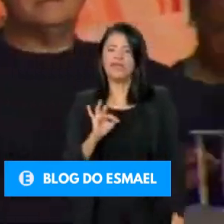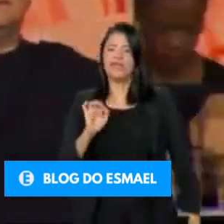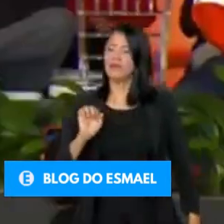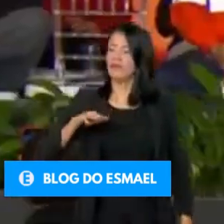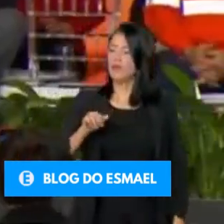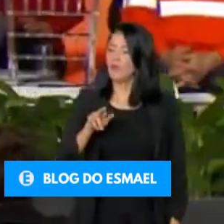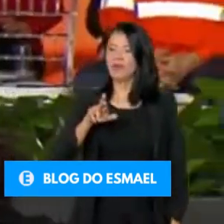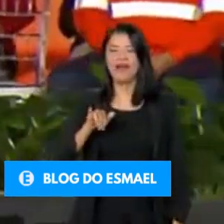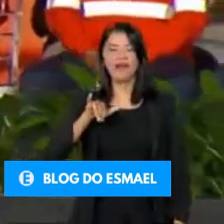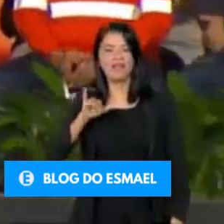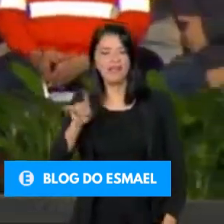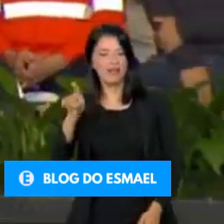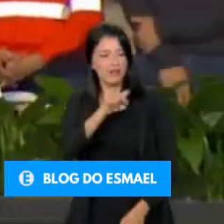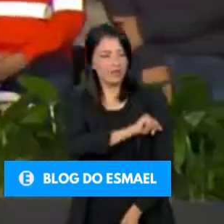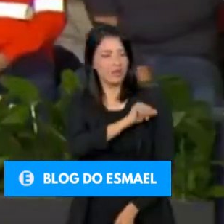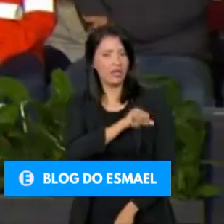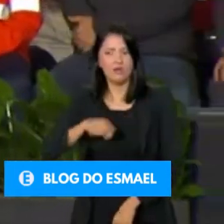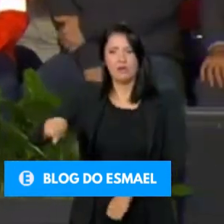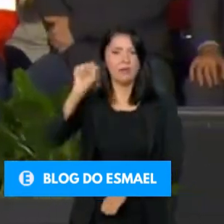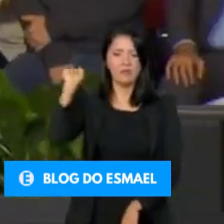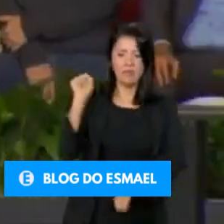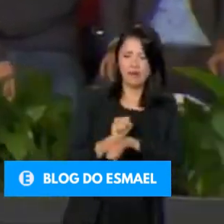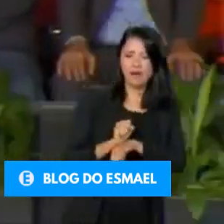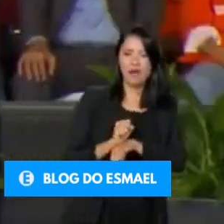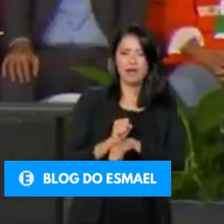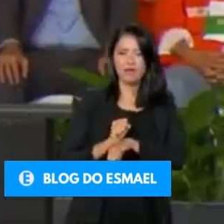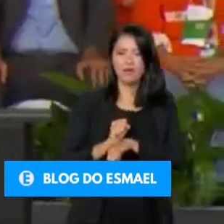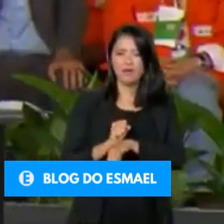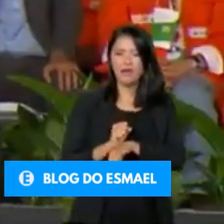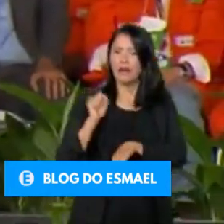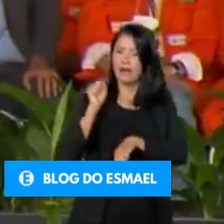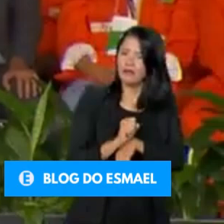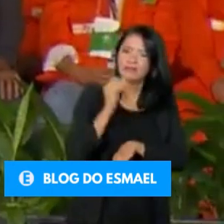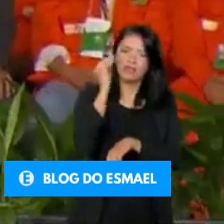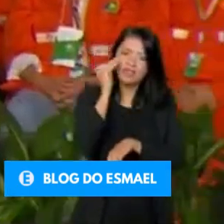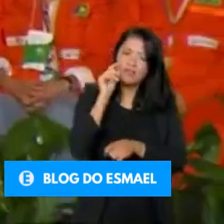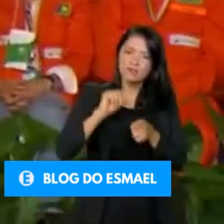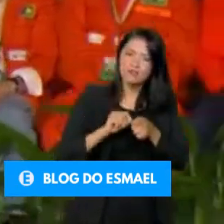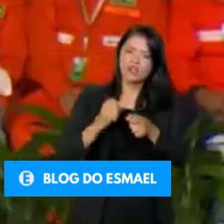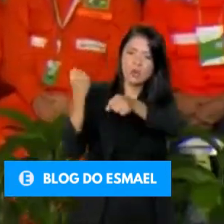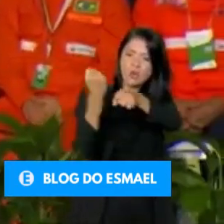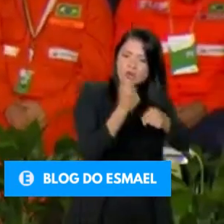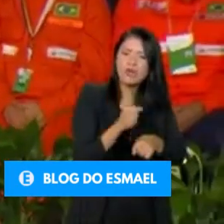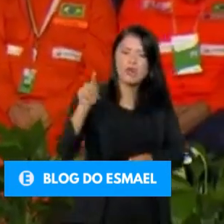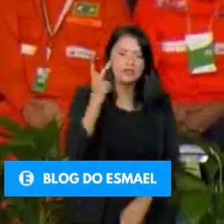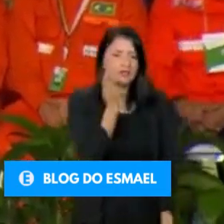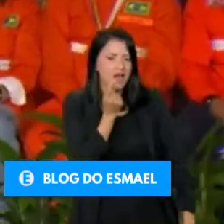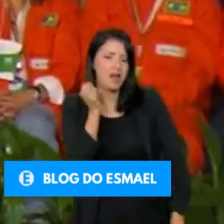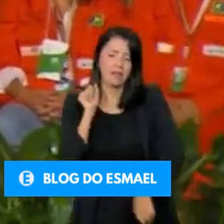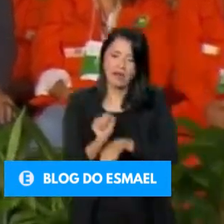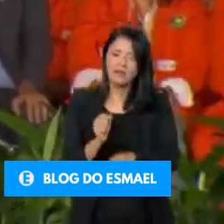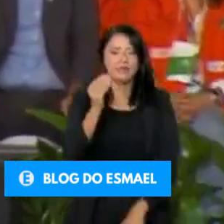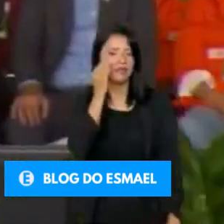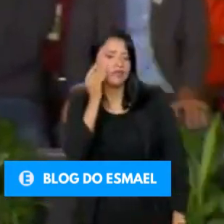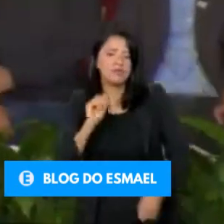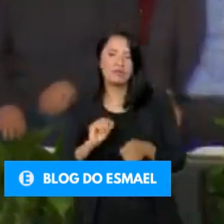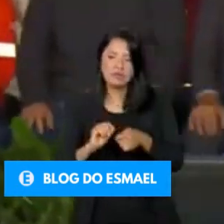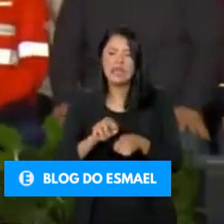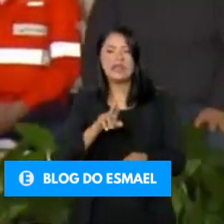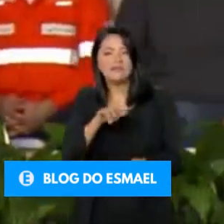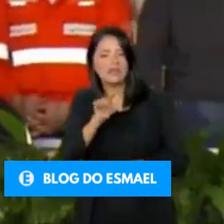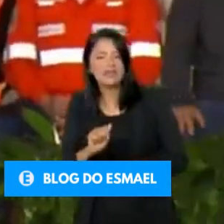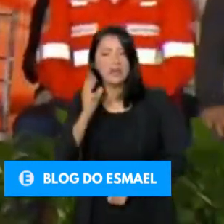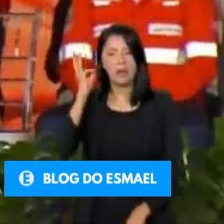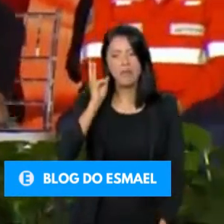Janeiro, eles pararam. Pararam tudo, pararam a tentativa de fazer a refinaria no Ceará, pararam a tentativa de fazer a refinaria